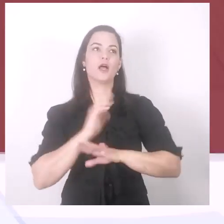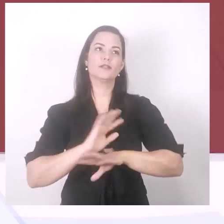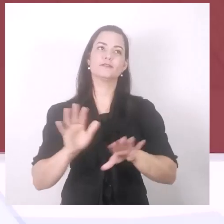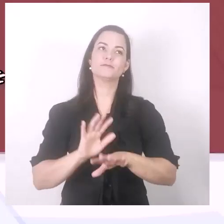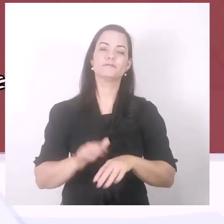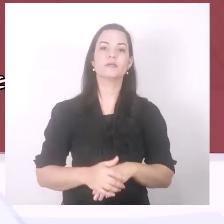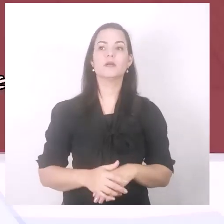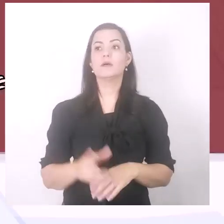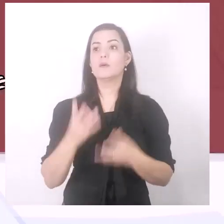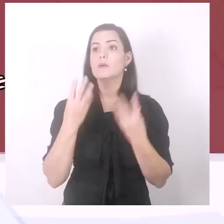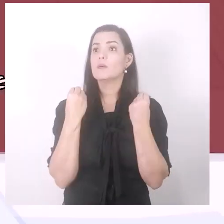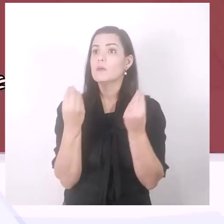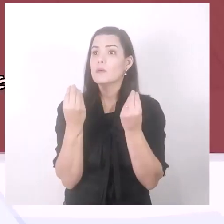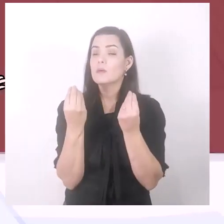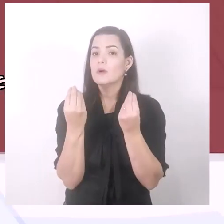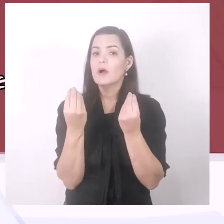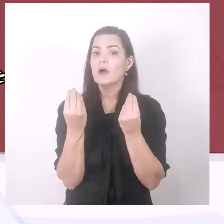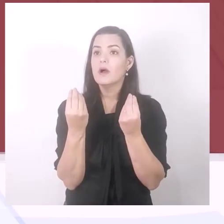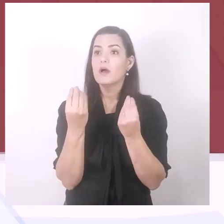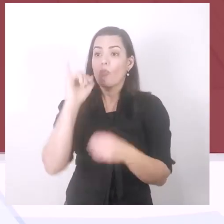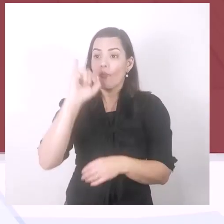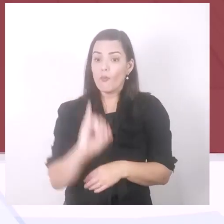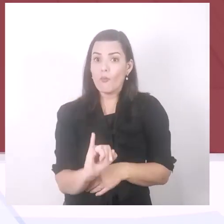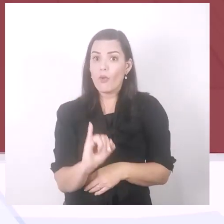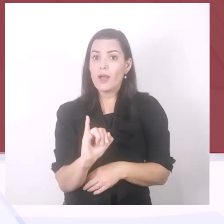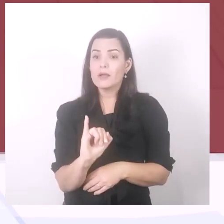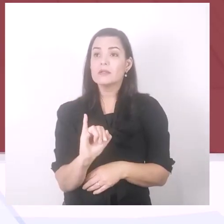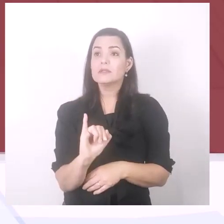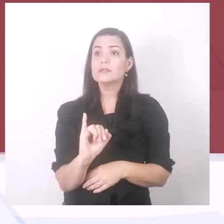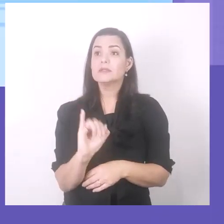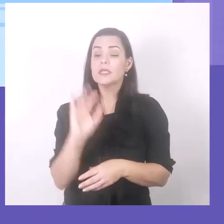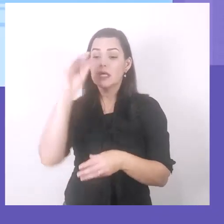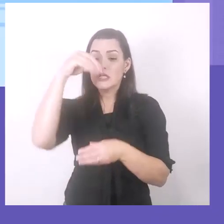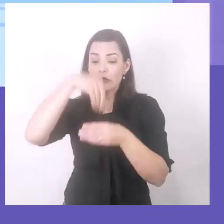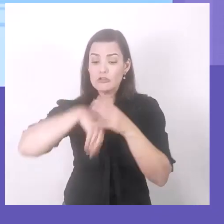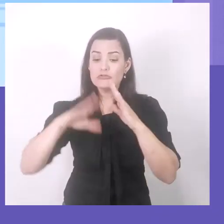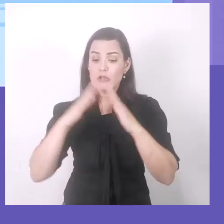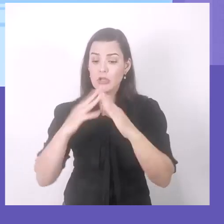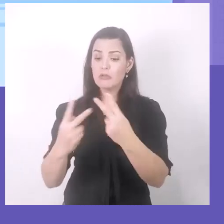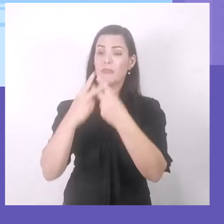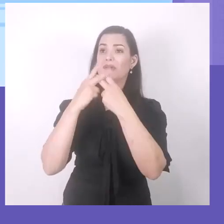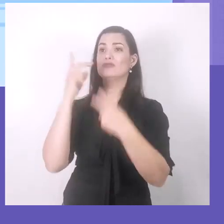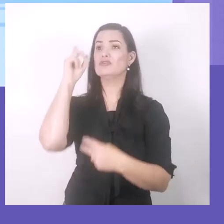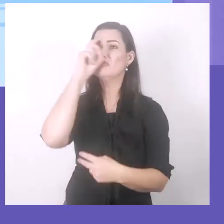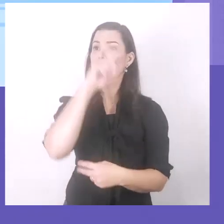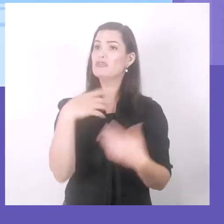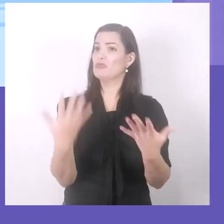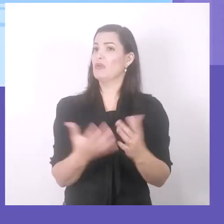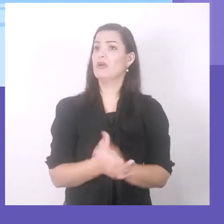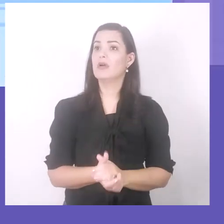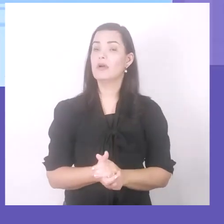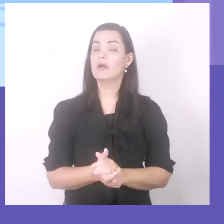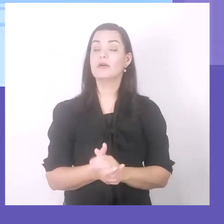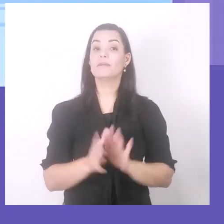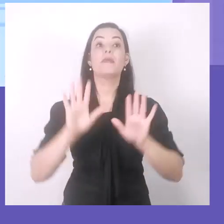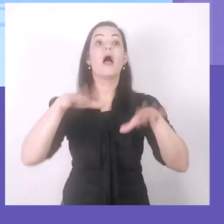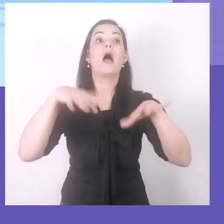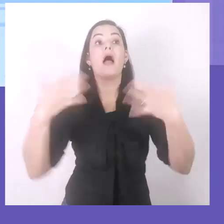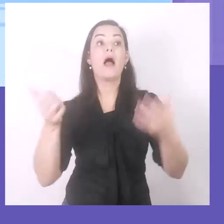é difícil manter o peso assim, preso dentro de casa. E a convidada? Quem